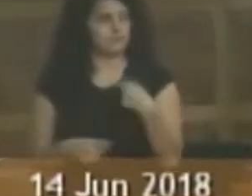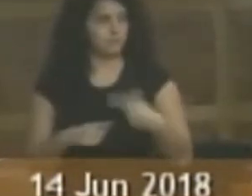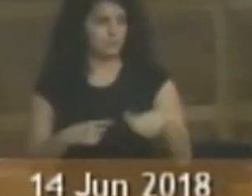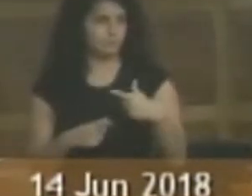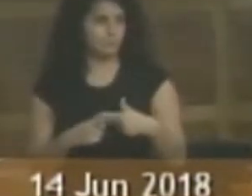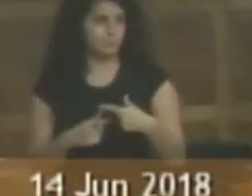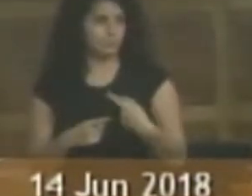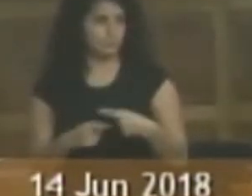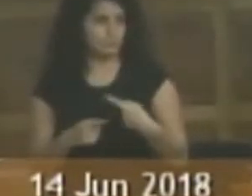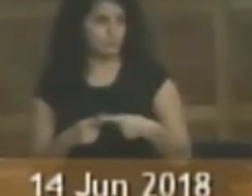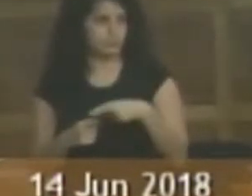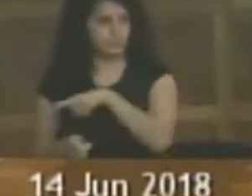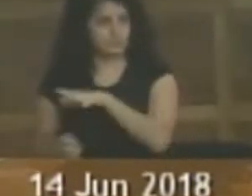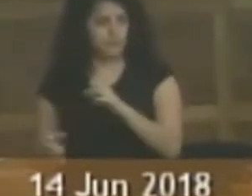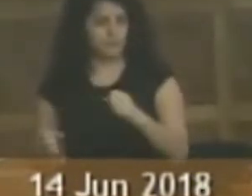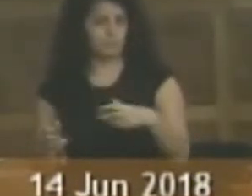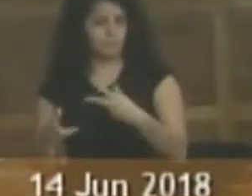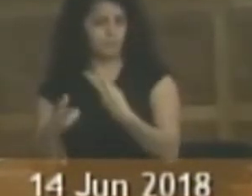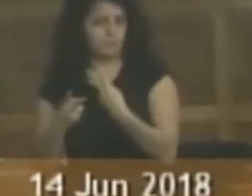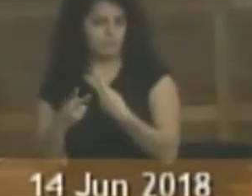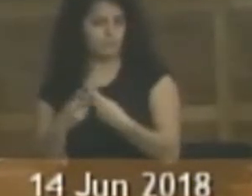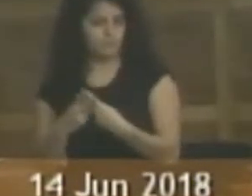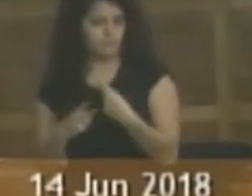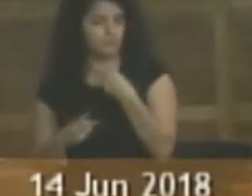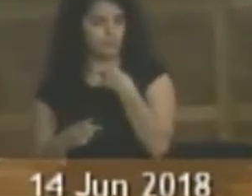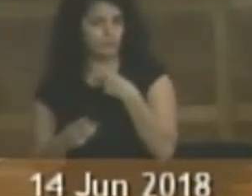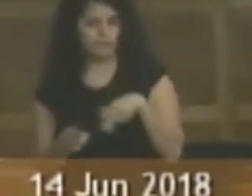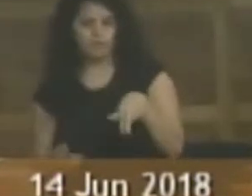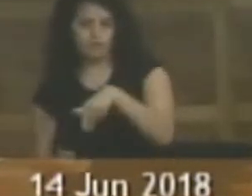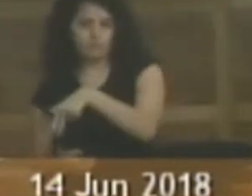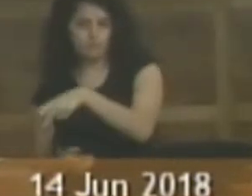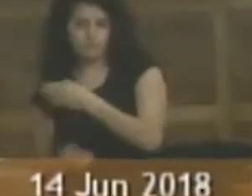está meio que impossibilitado de poder rodar nessa cidade aí.